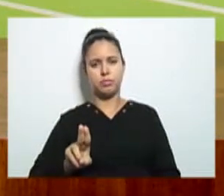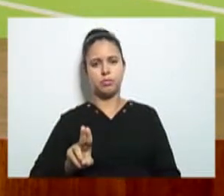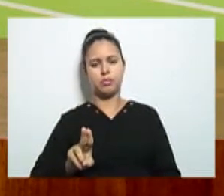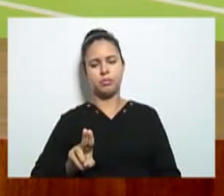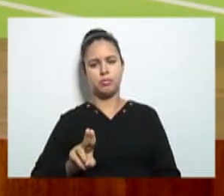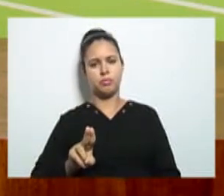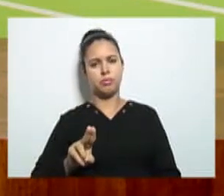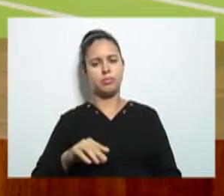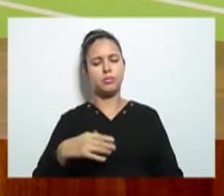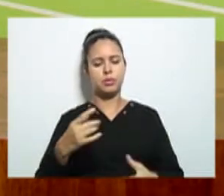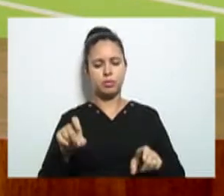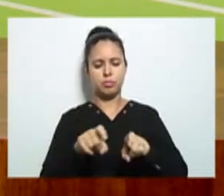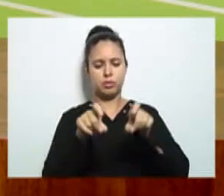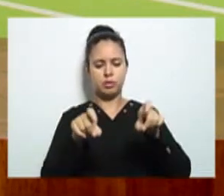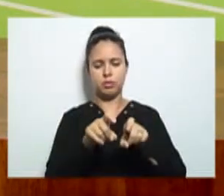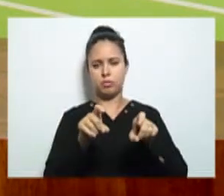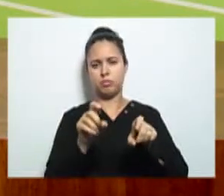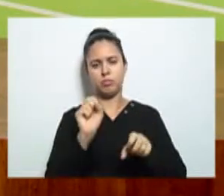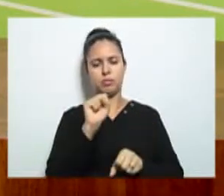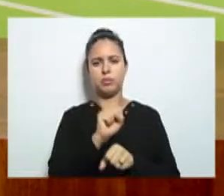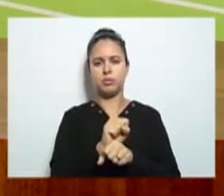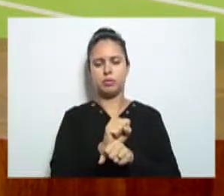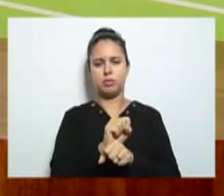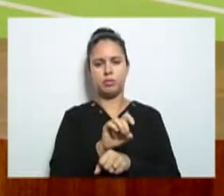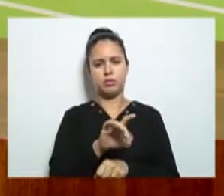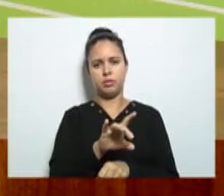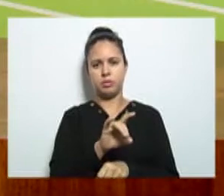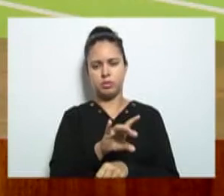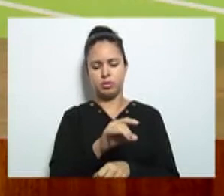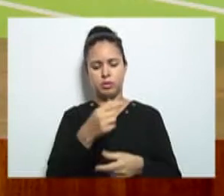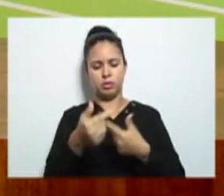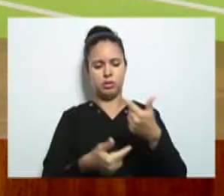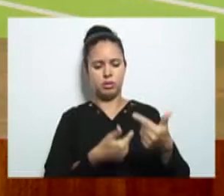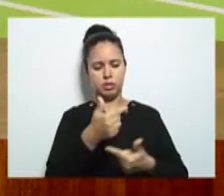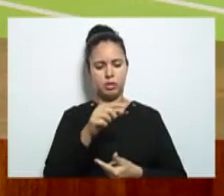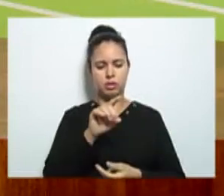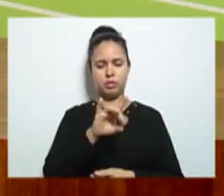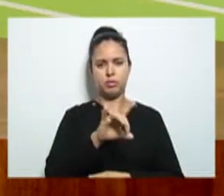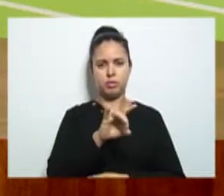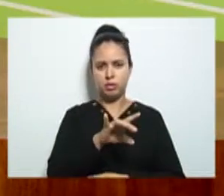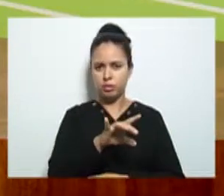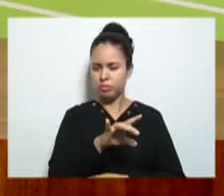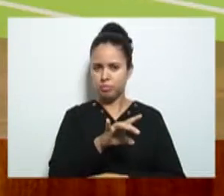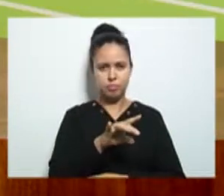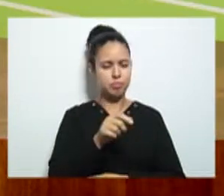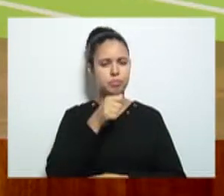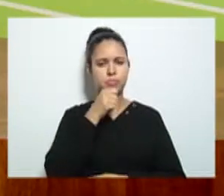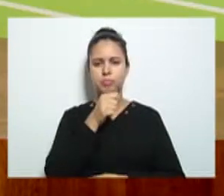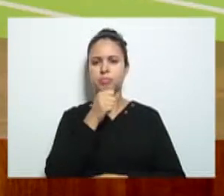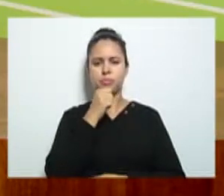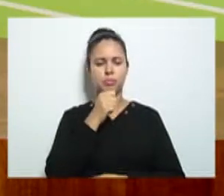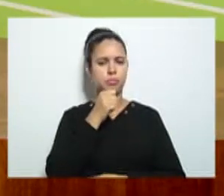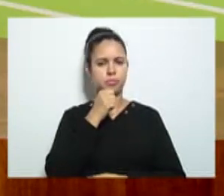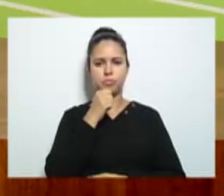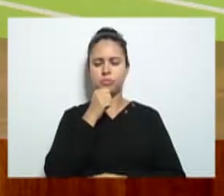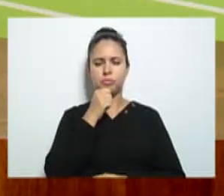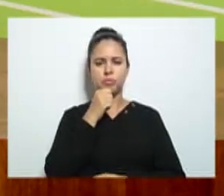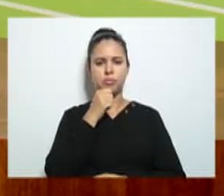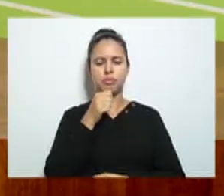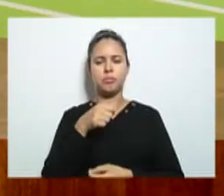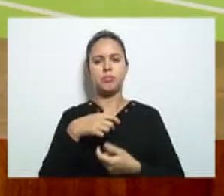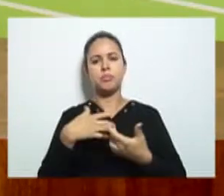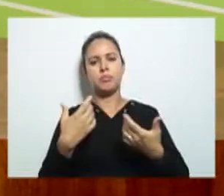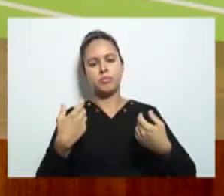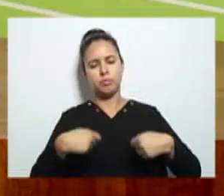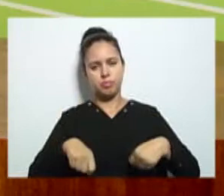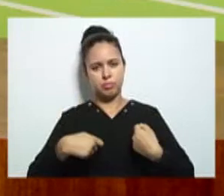sozinho, esse meu computador não vai fazer nada, né? Ele não vai trabalhar sozinho, ele não vai ter dados para ser inseridos, não vai processar